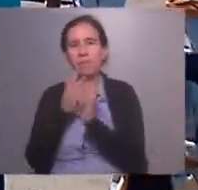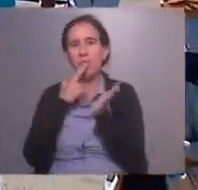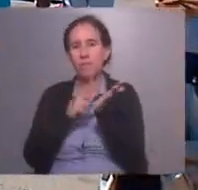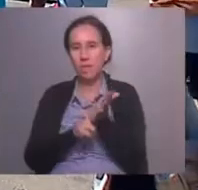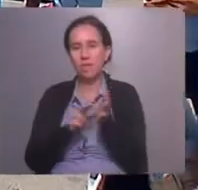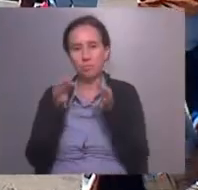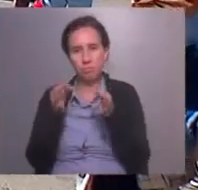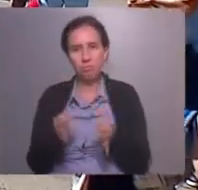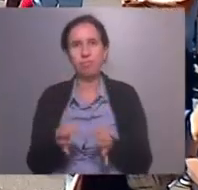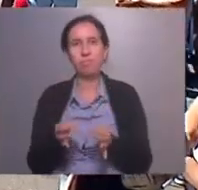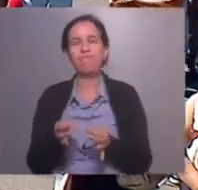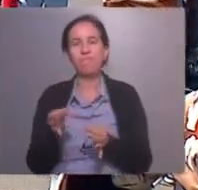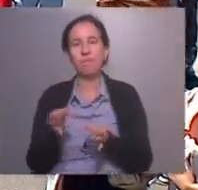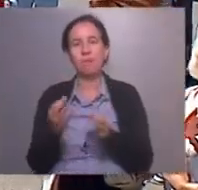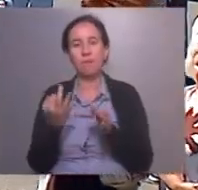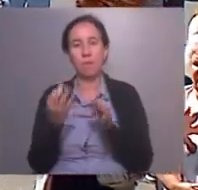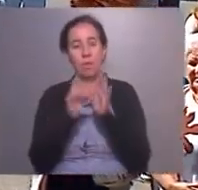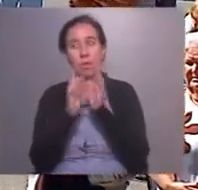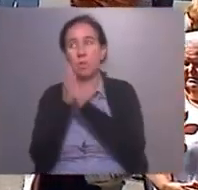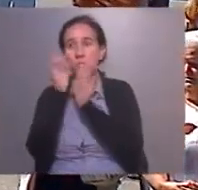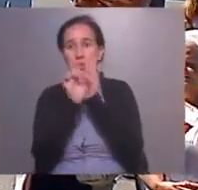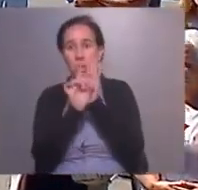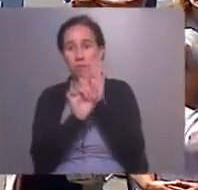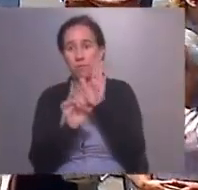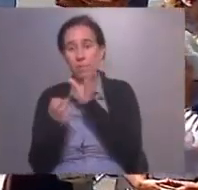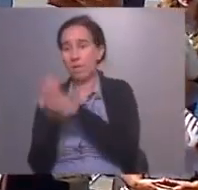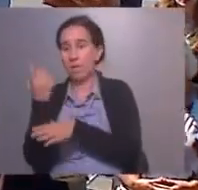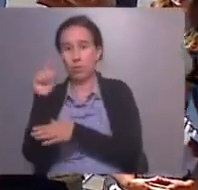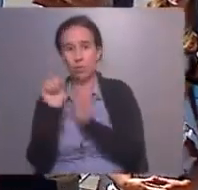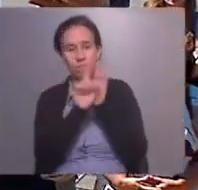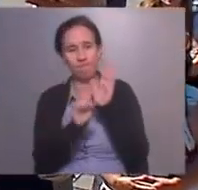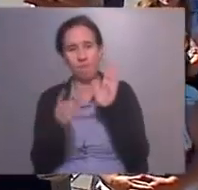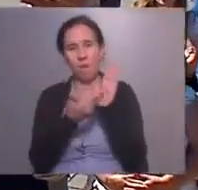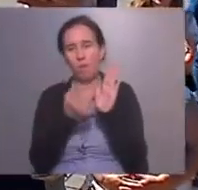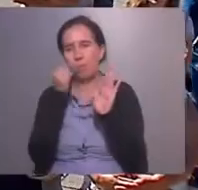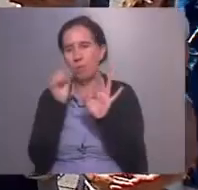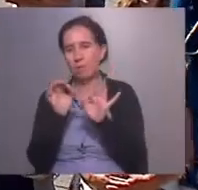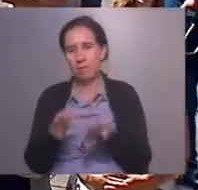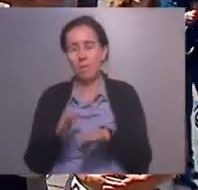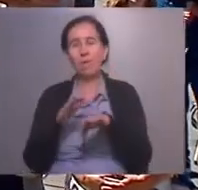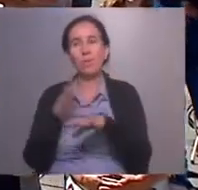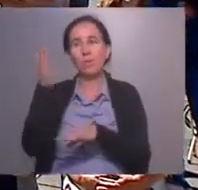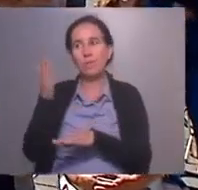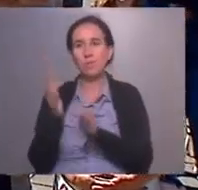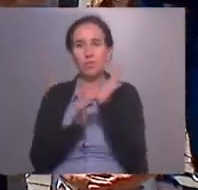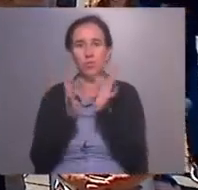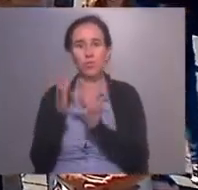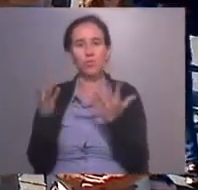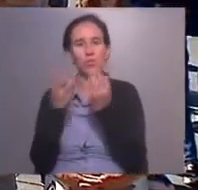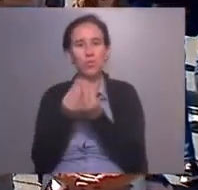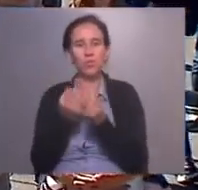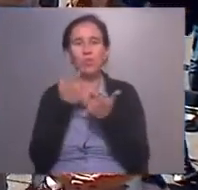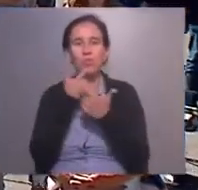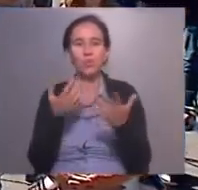Deus verdadeiro, gerado, não criado, consubstancial ao Pai. Por Ele todas as coisas foram